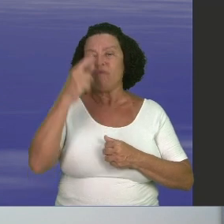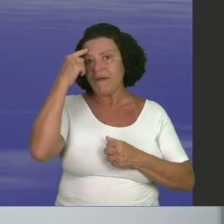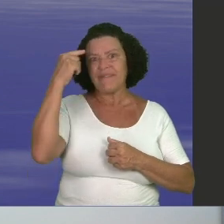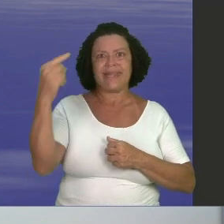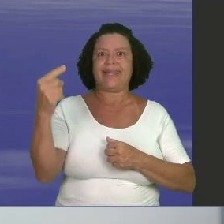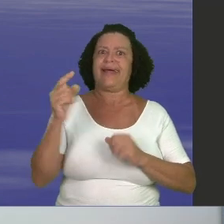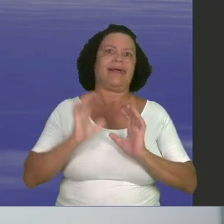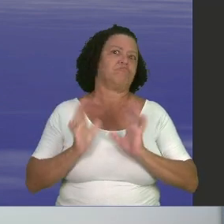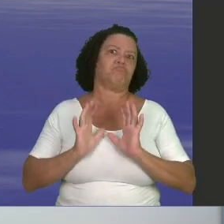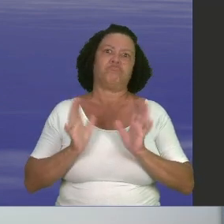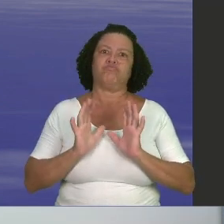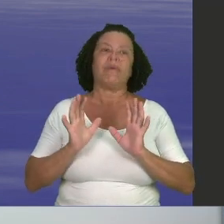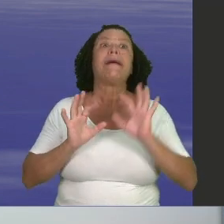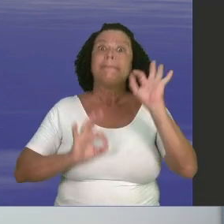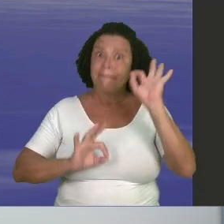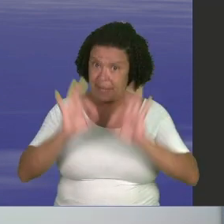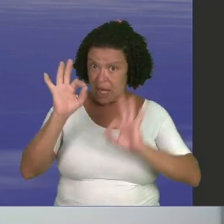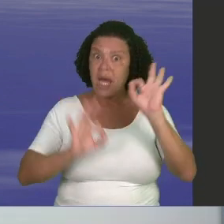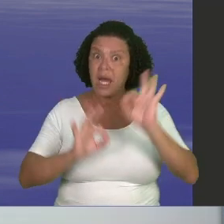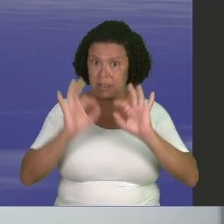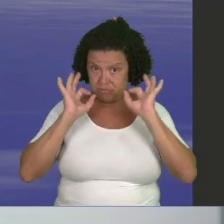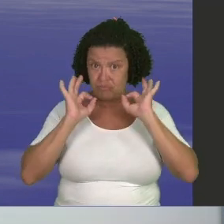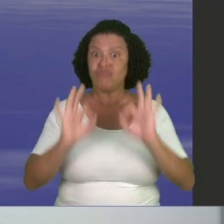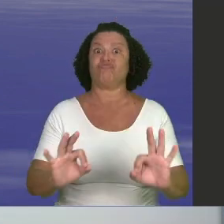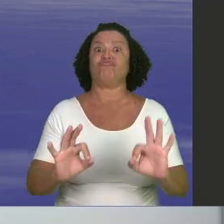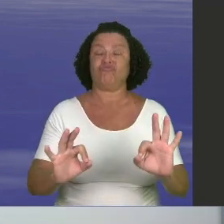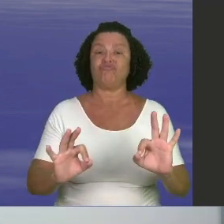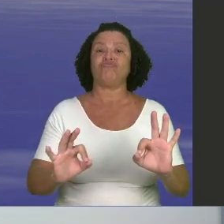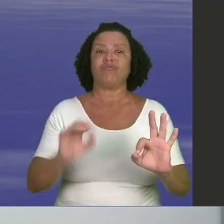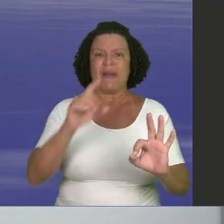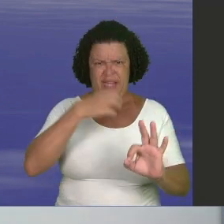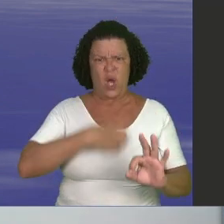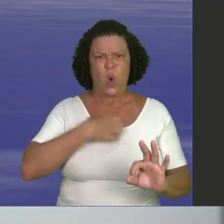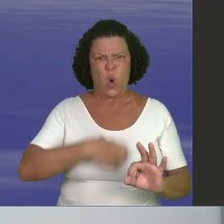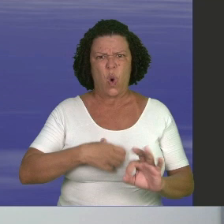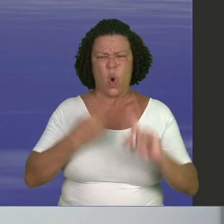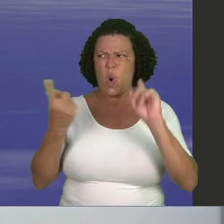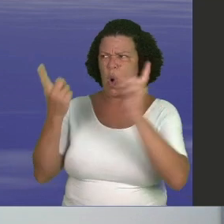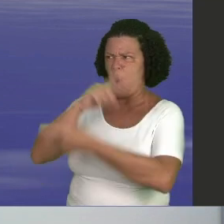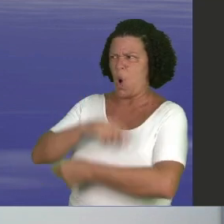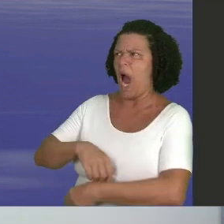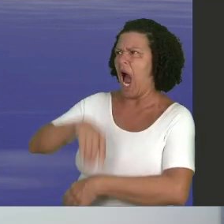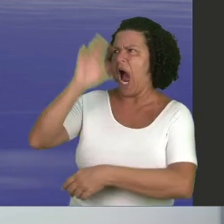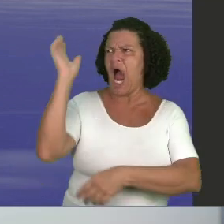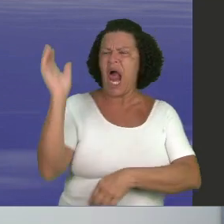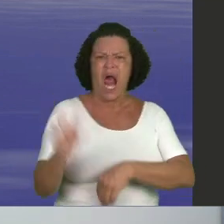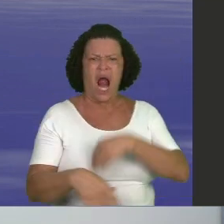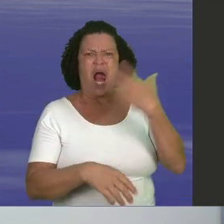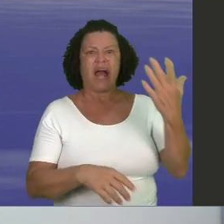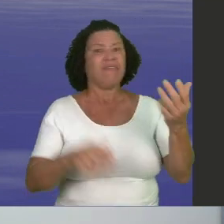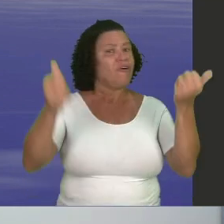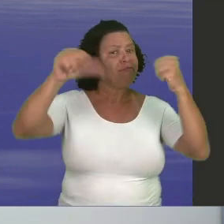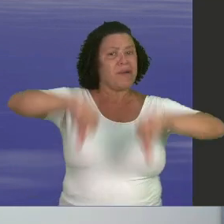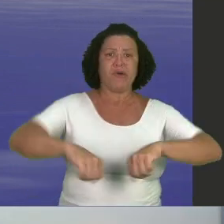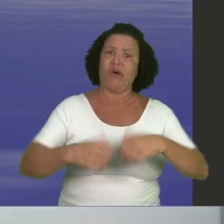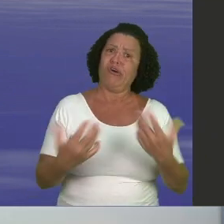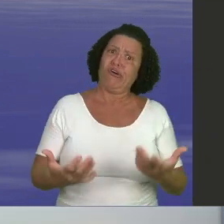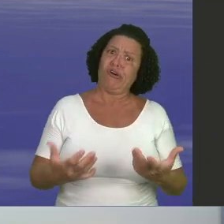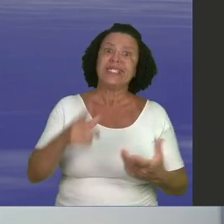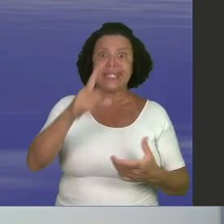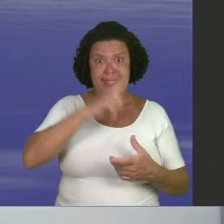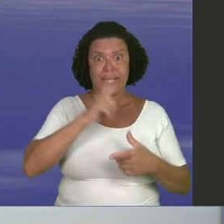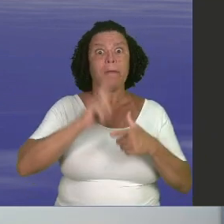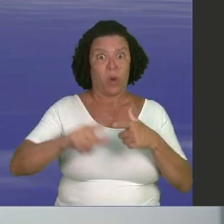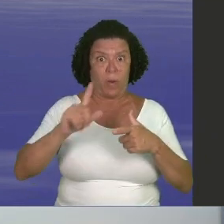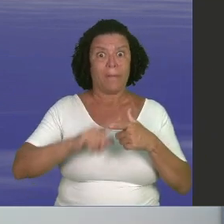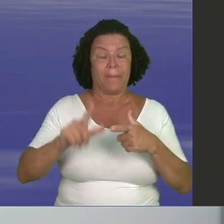algo planejado. E não adianta rebelar-se, só vai piorar. Se você tem algo problemático na sua